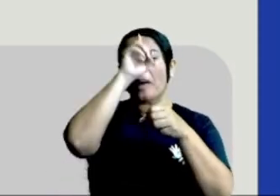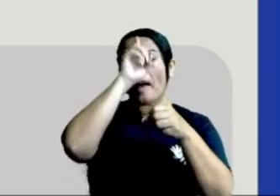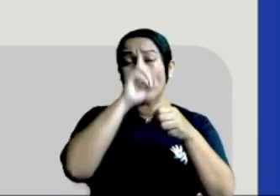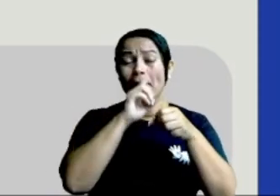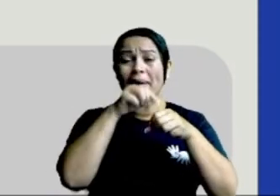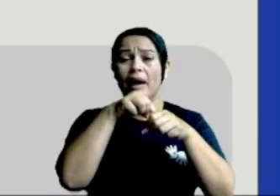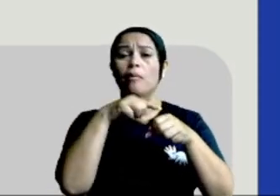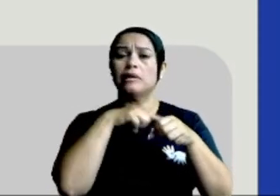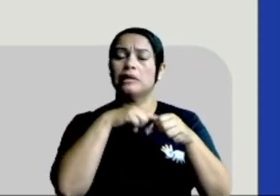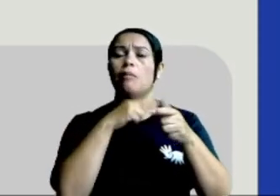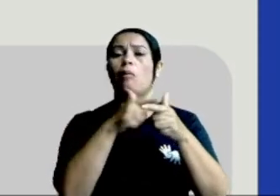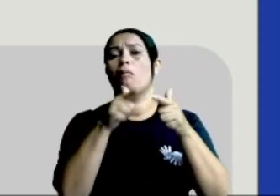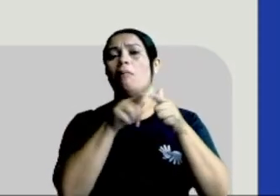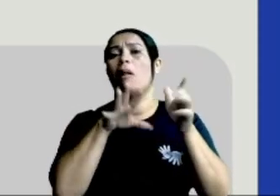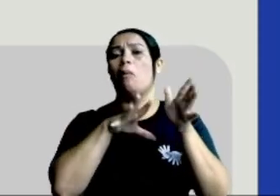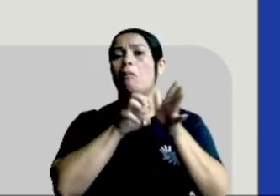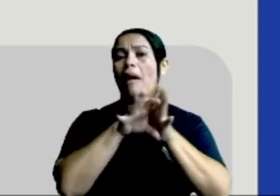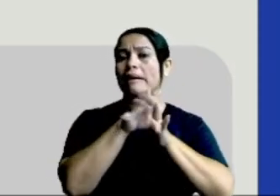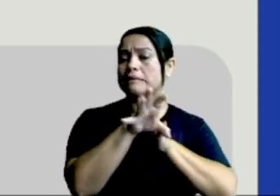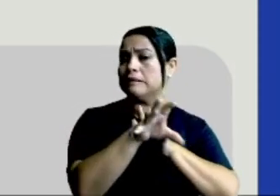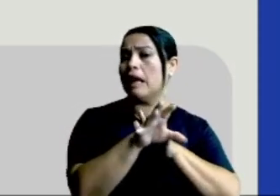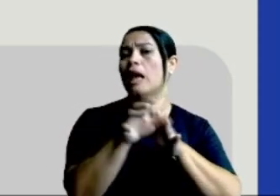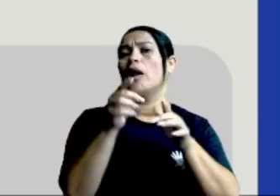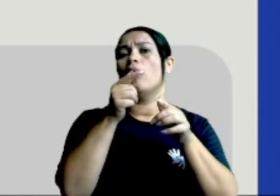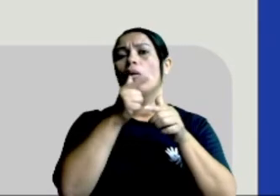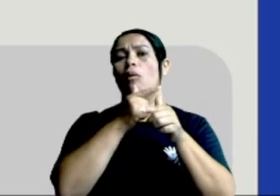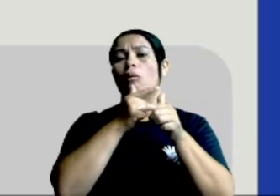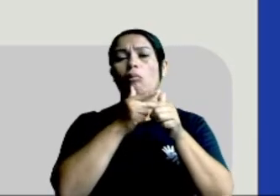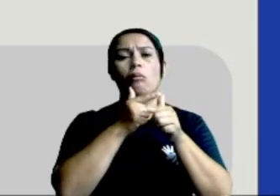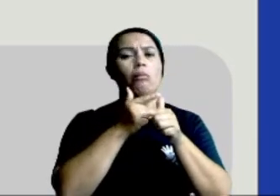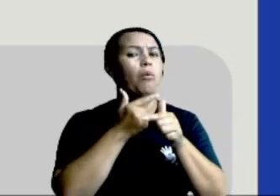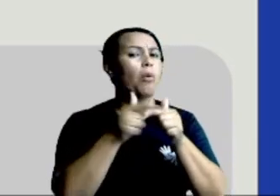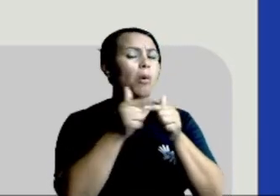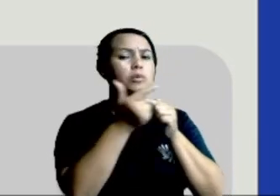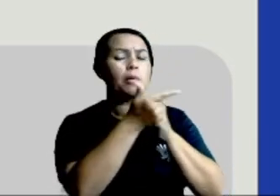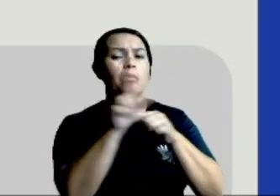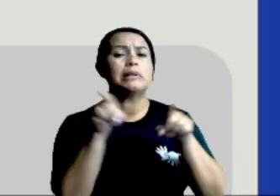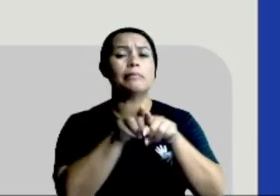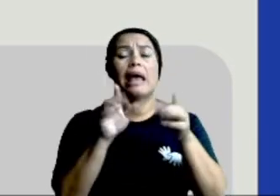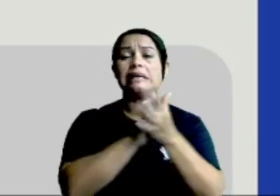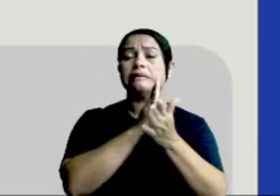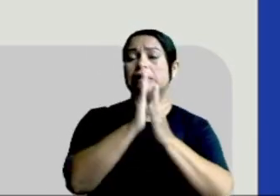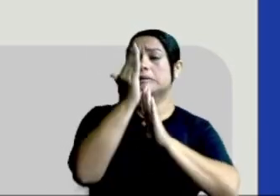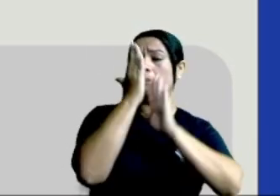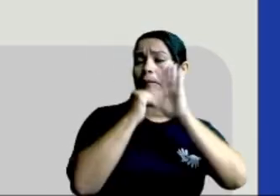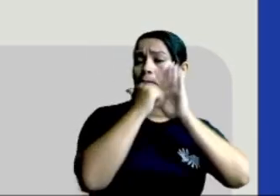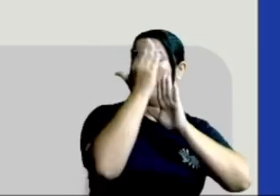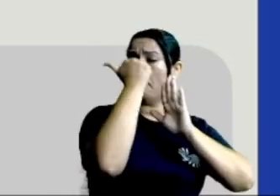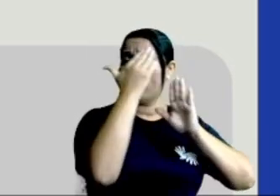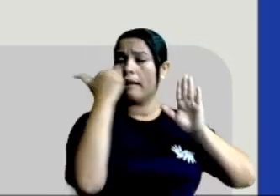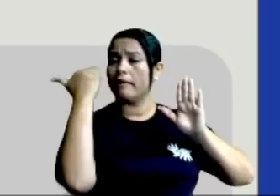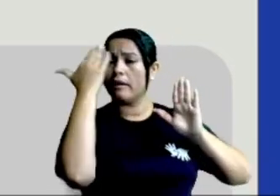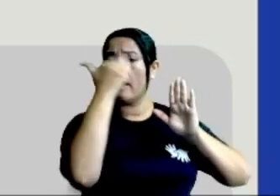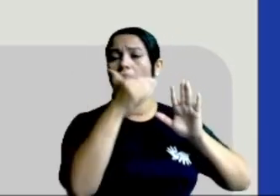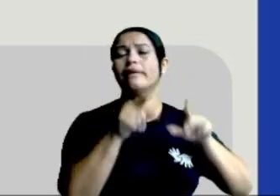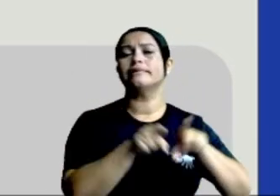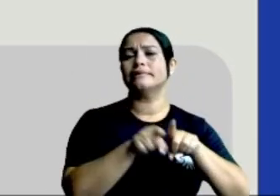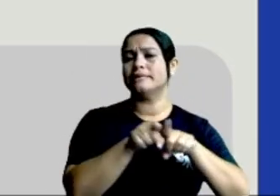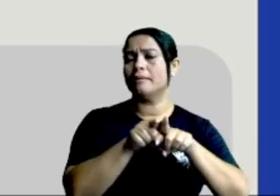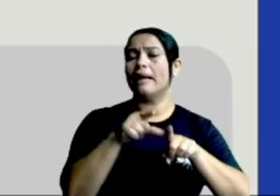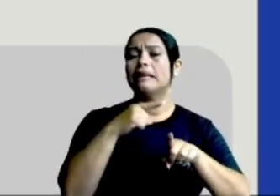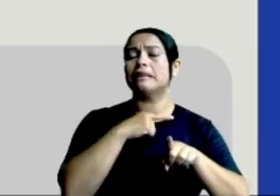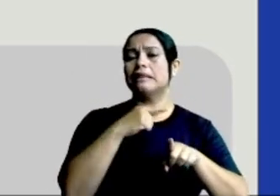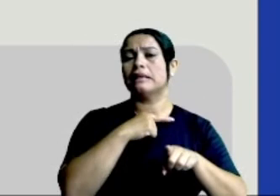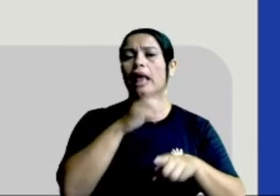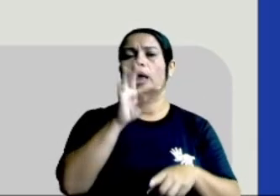causada por bactéria, por um poro entupido, por conta de maquiagem também. Então, o